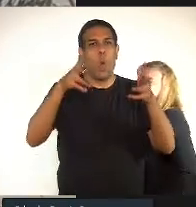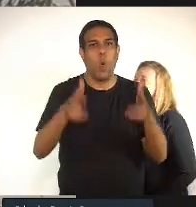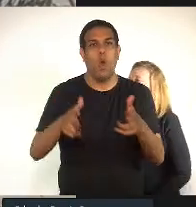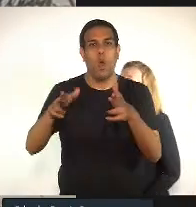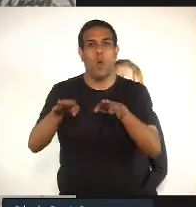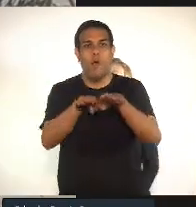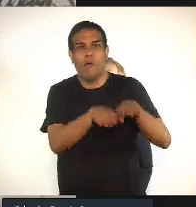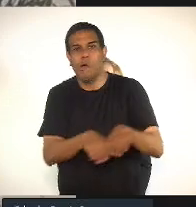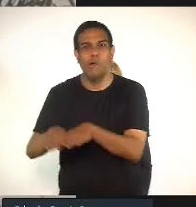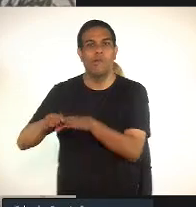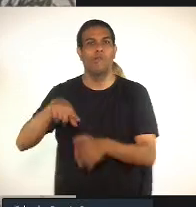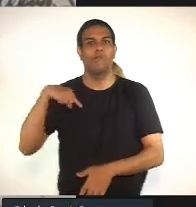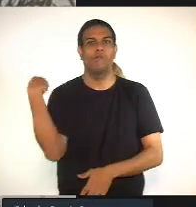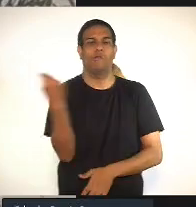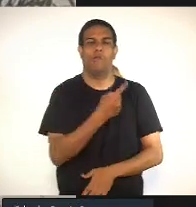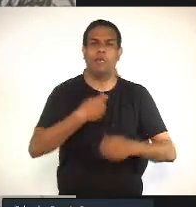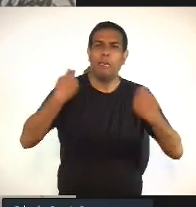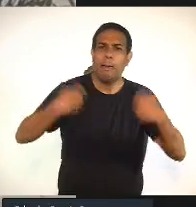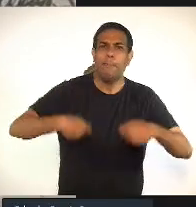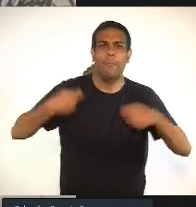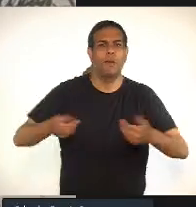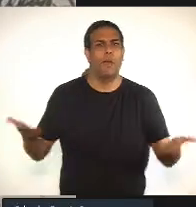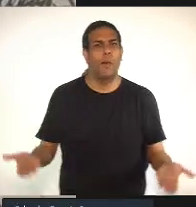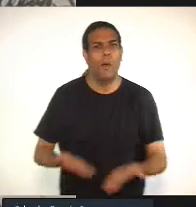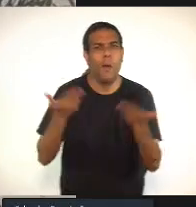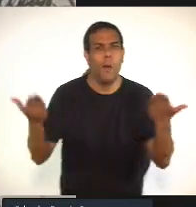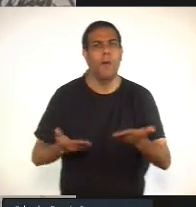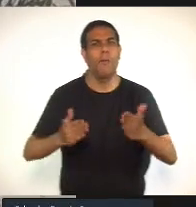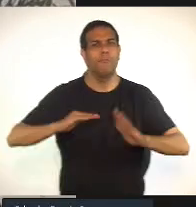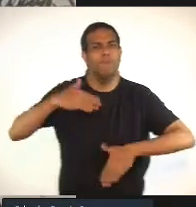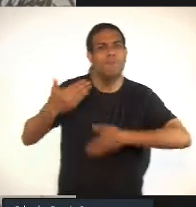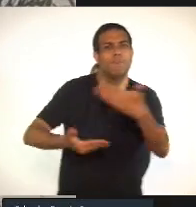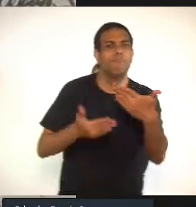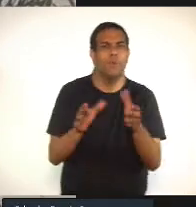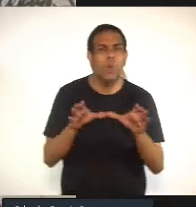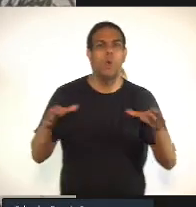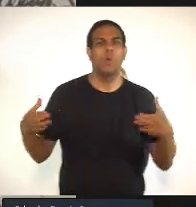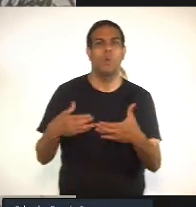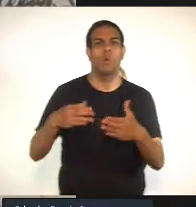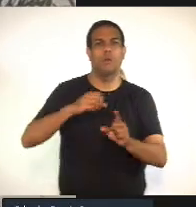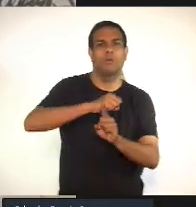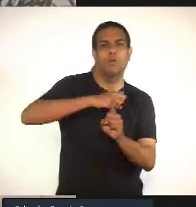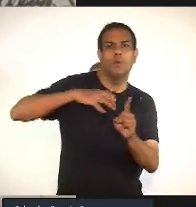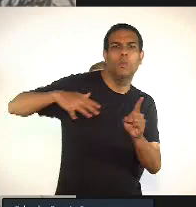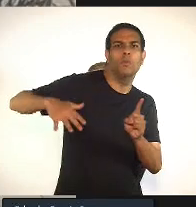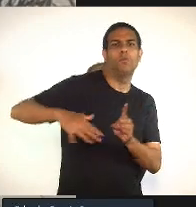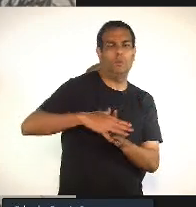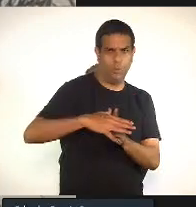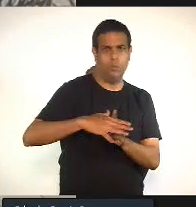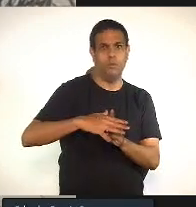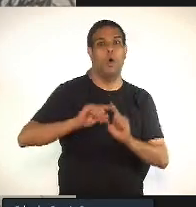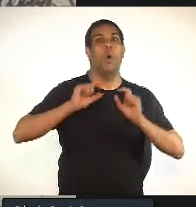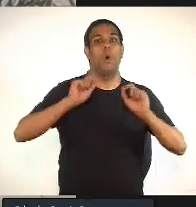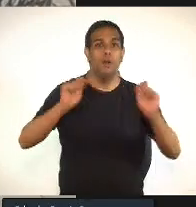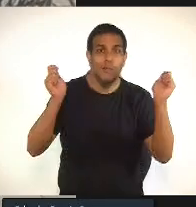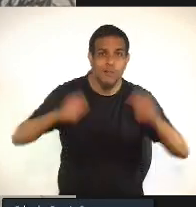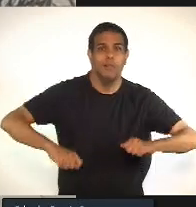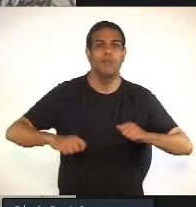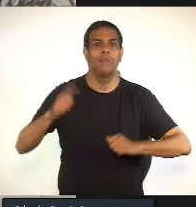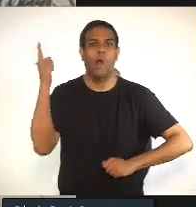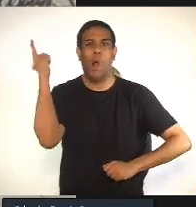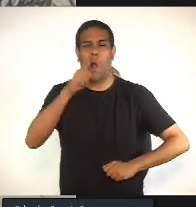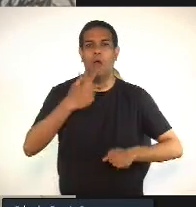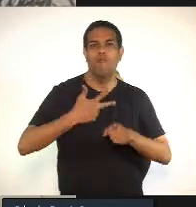esse reconhecimento tão fundamental de construção coletiva de uma sociedade que possa superar